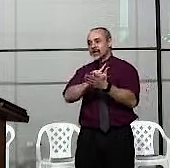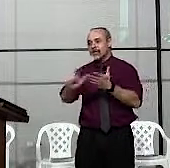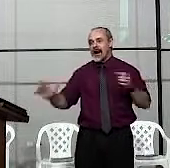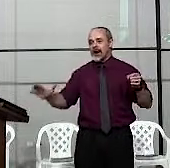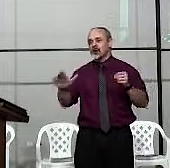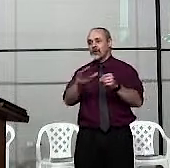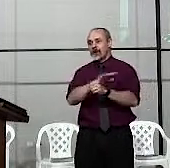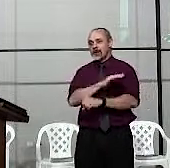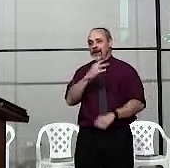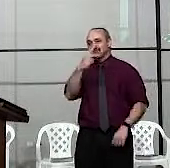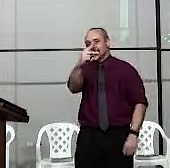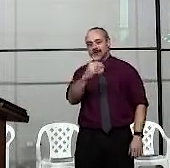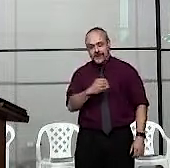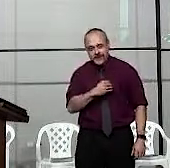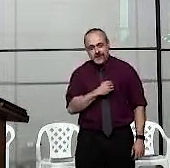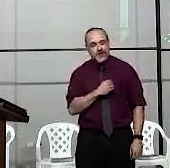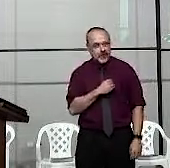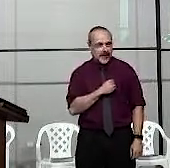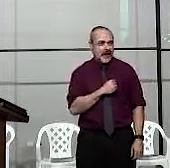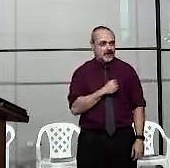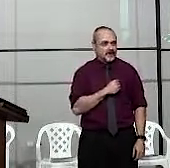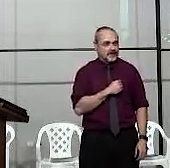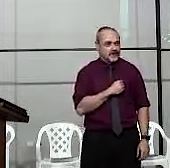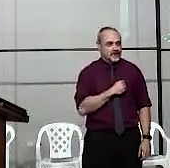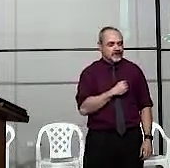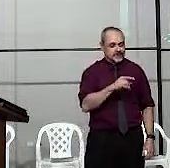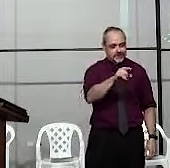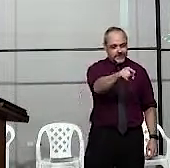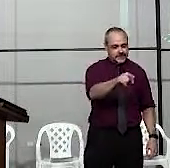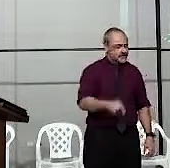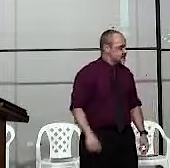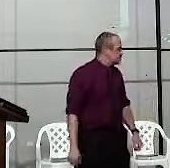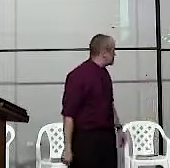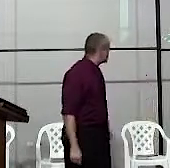pode limpar completamente o seu pecado.